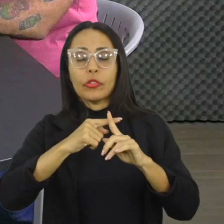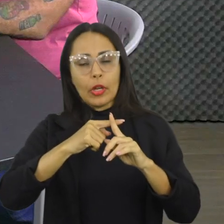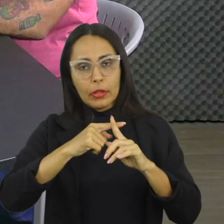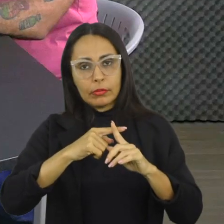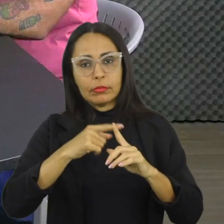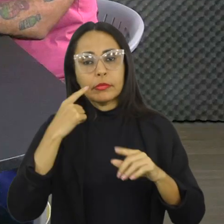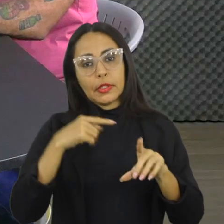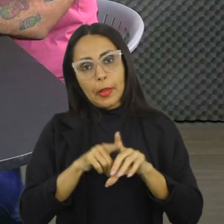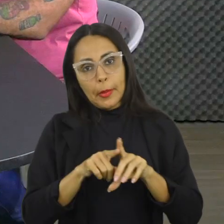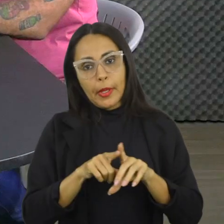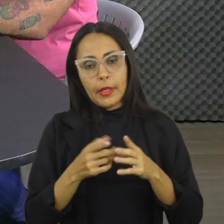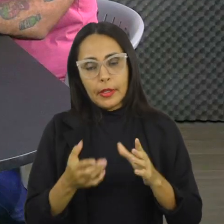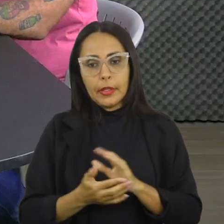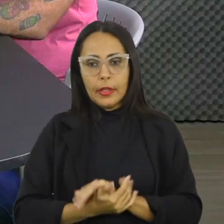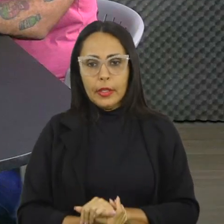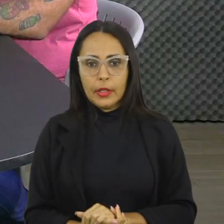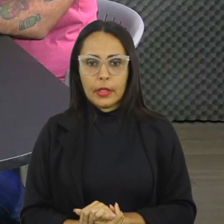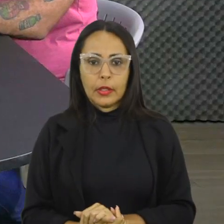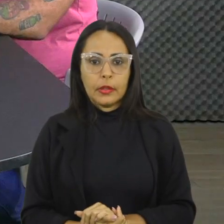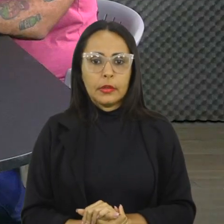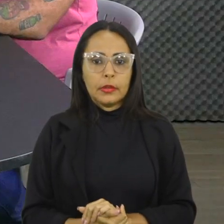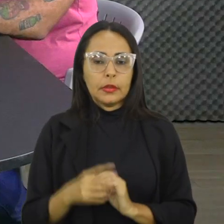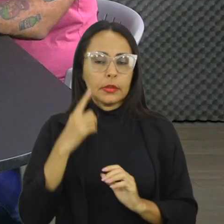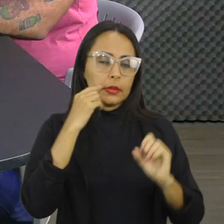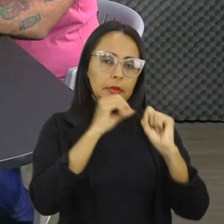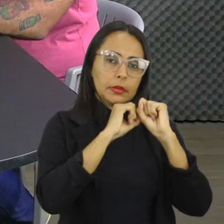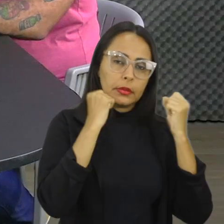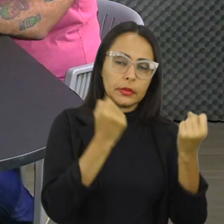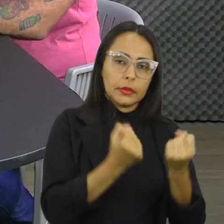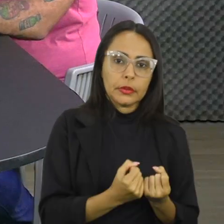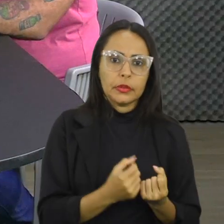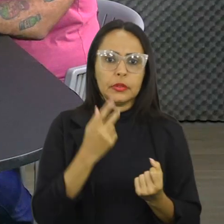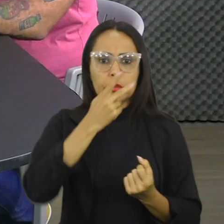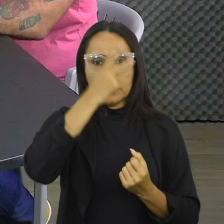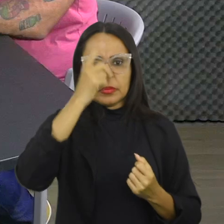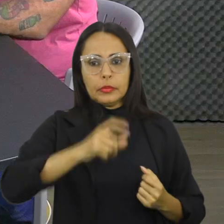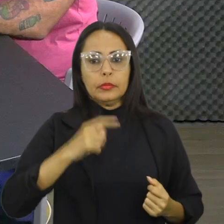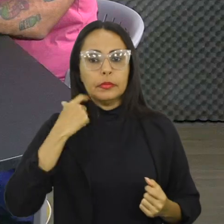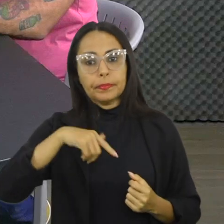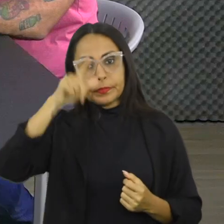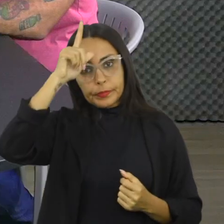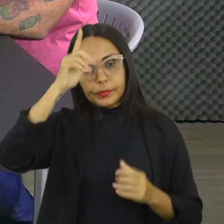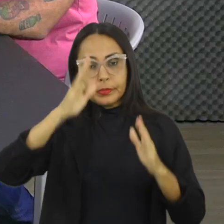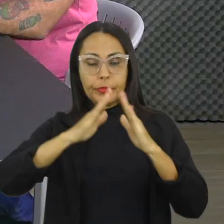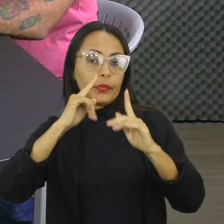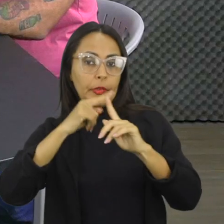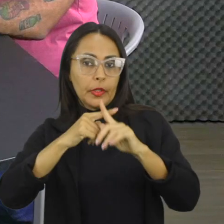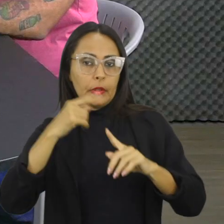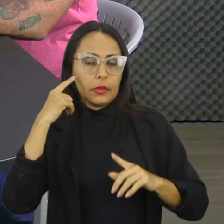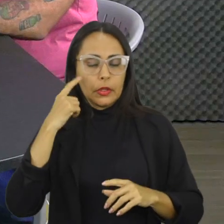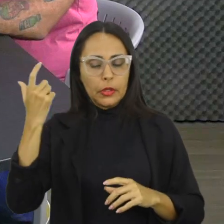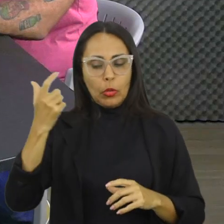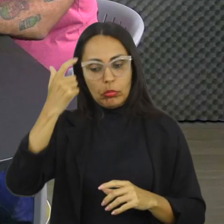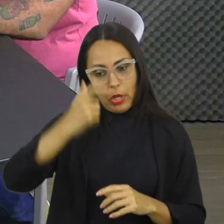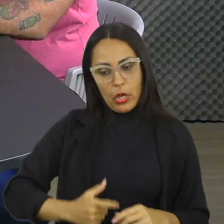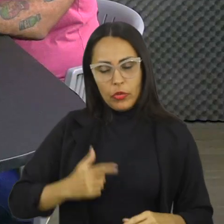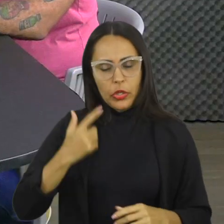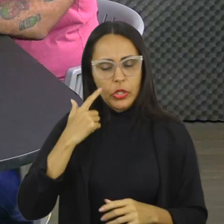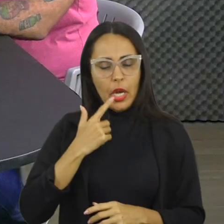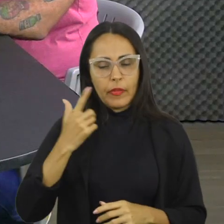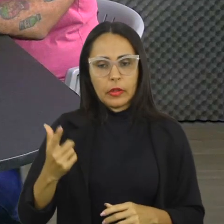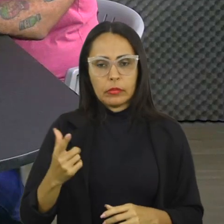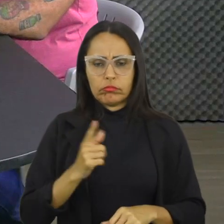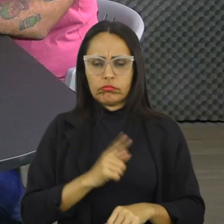presbíteros, diáconos e tal, um seminarista, alguma coisa assim. Então, são pessoas que são da liderança da igreja. Então, eu estava naquele momento, só